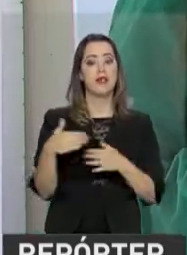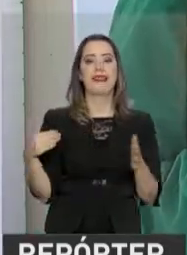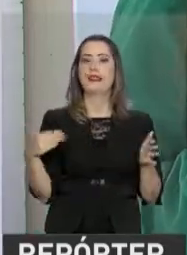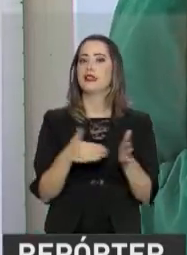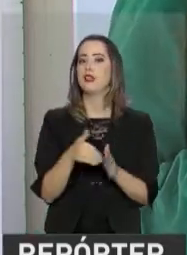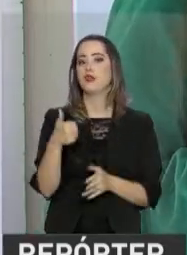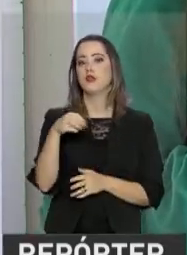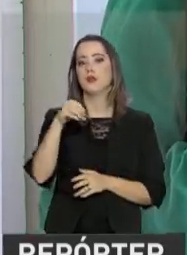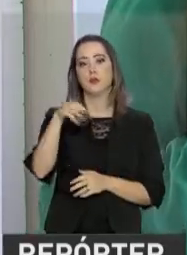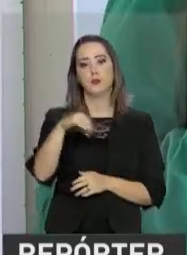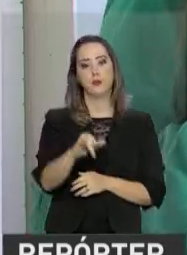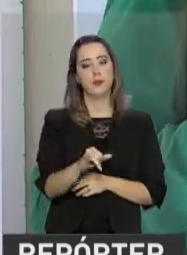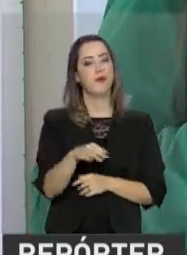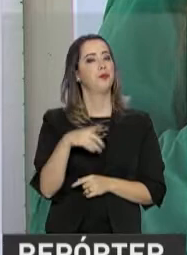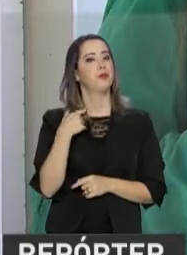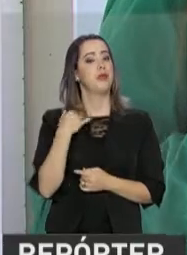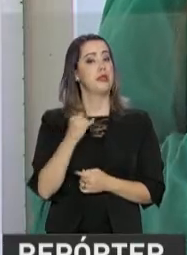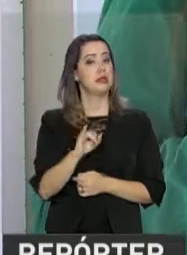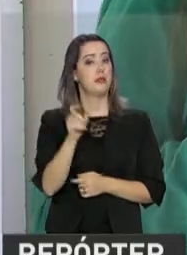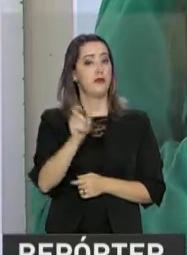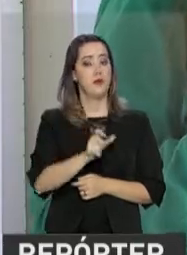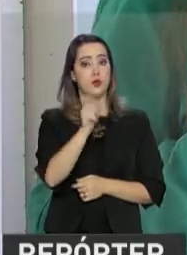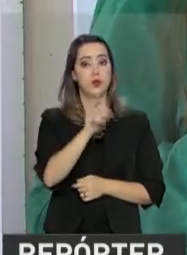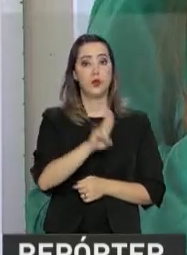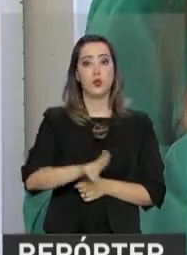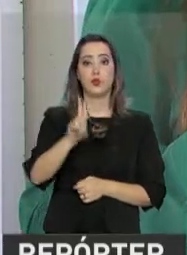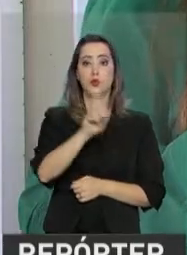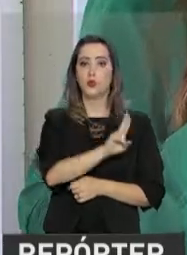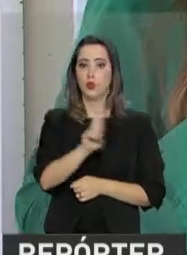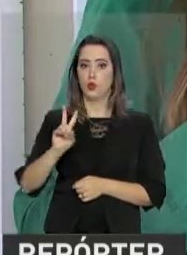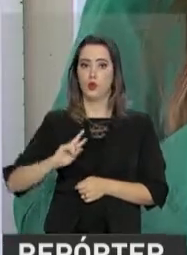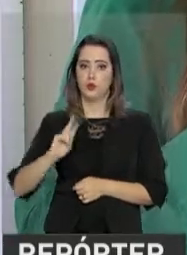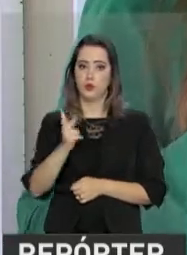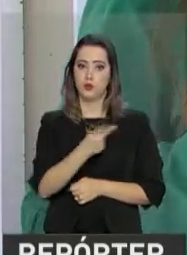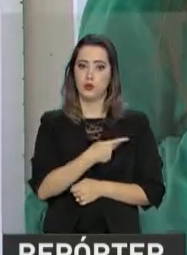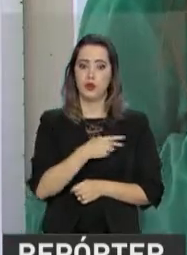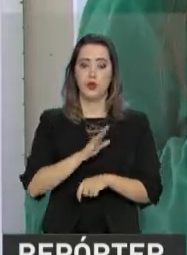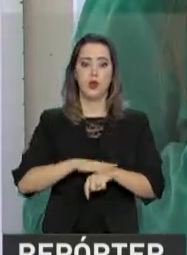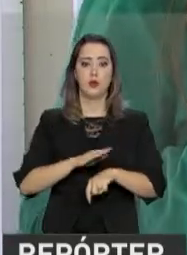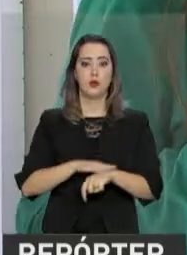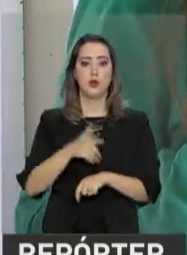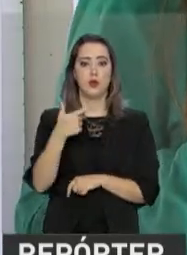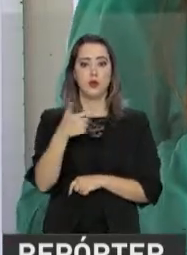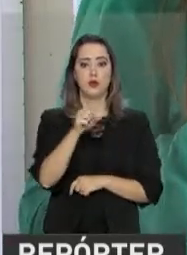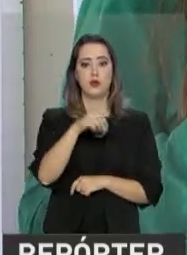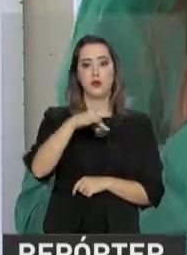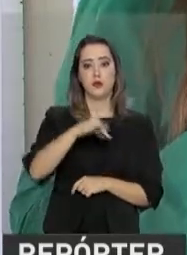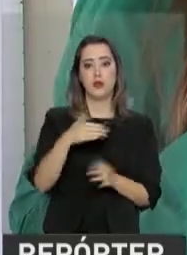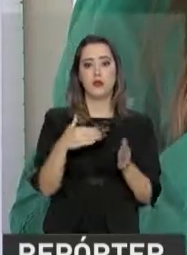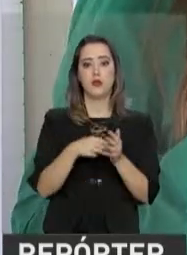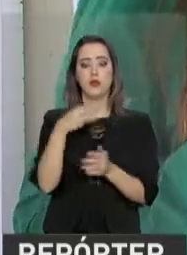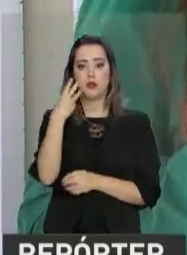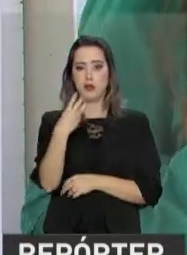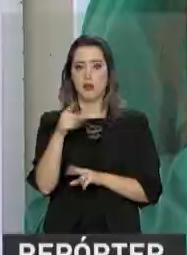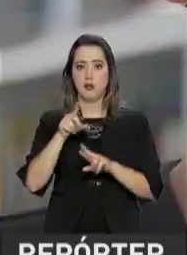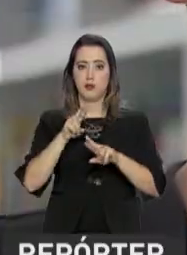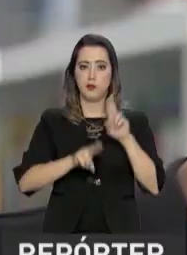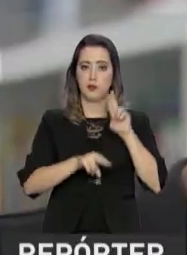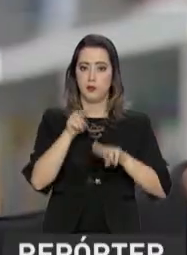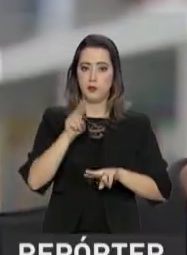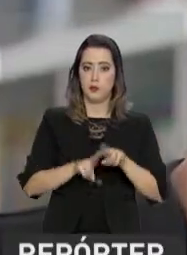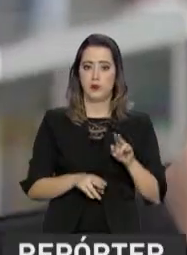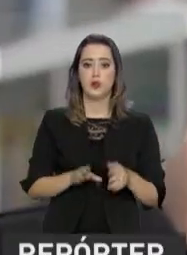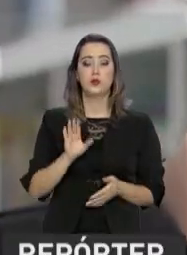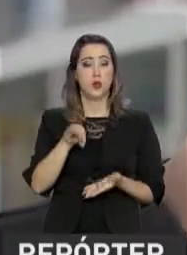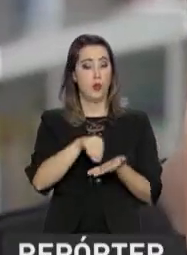18 de maio já para solicitar o uso do nome social o prazo é de 28 de maio a 3 de junho com a